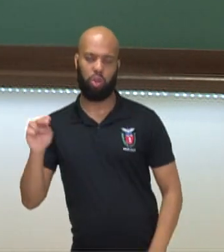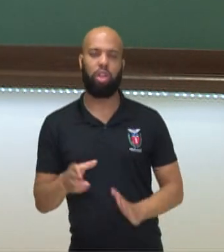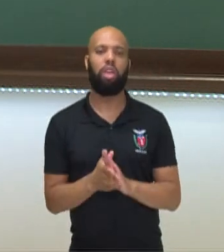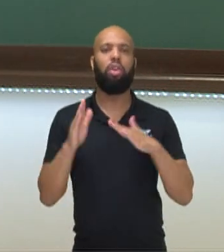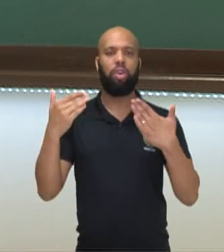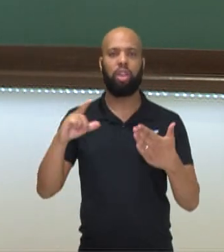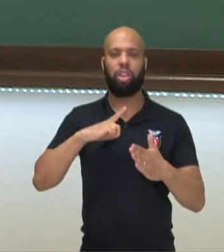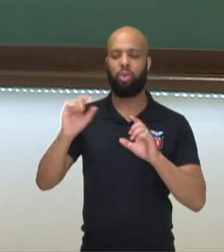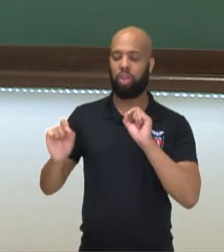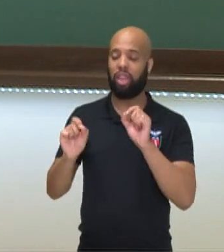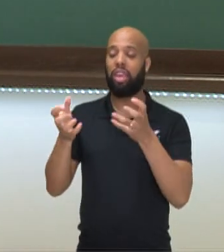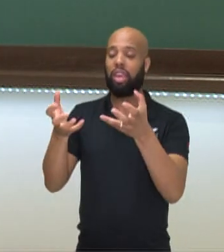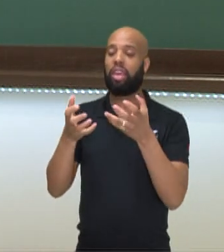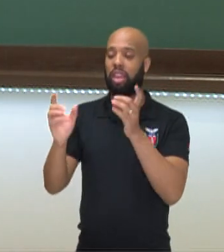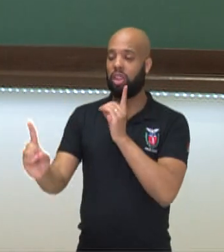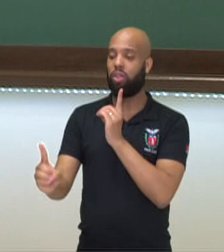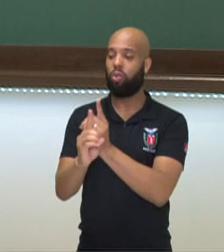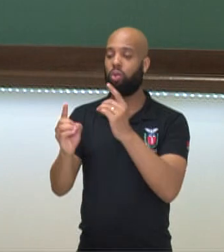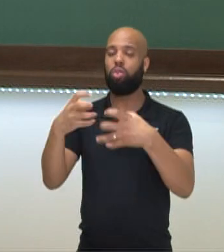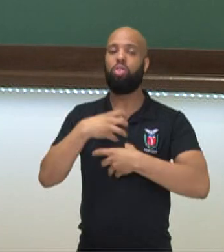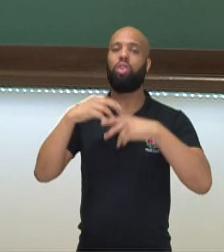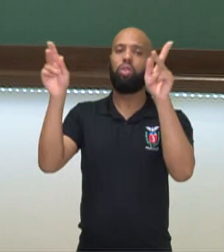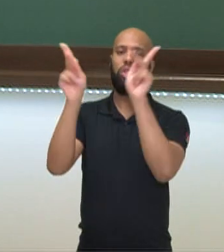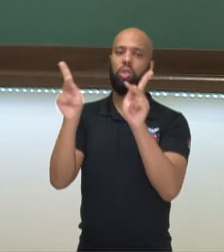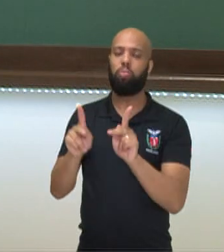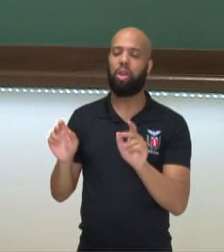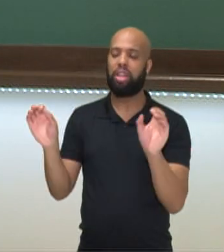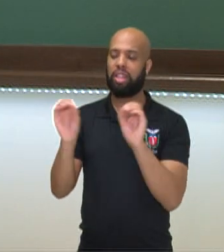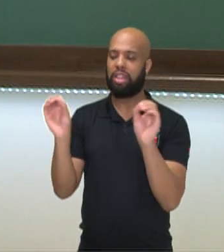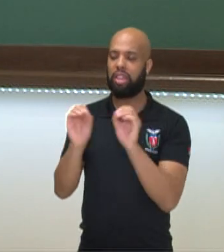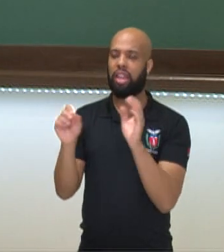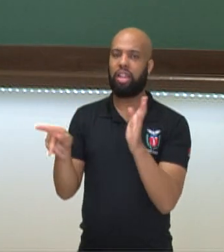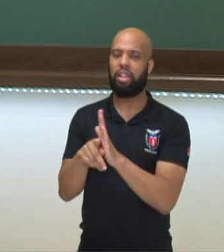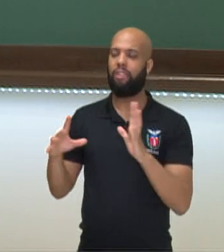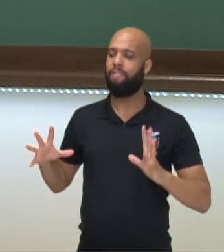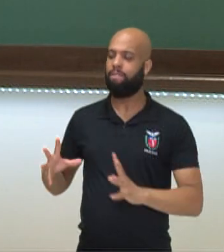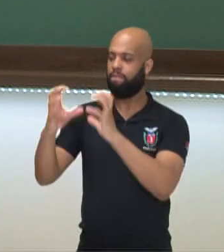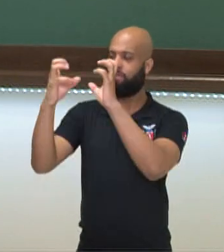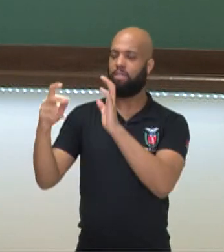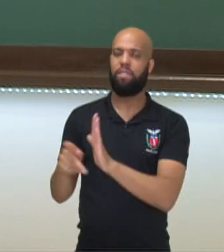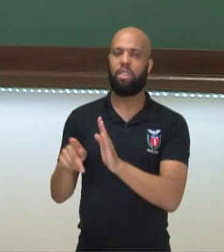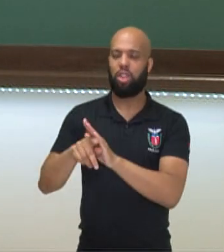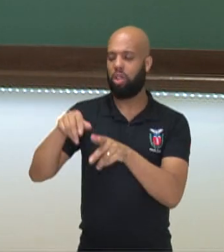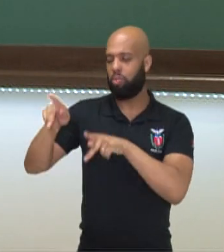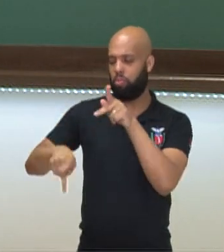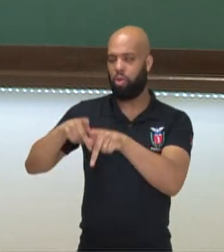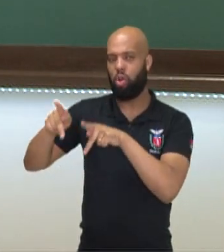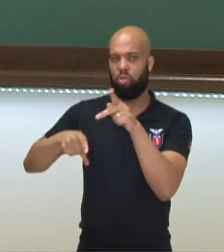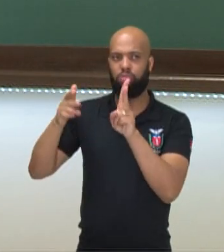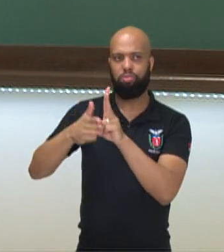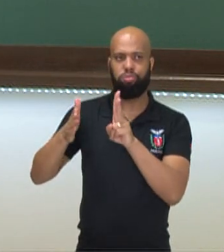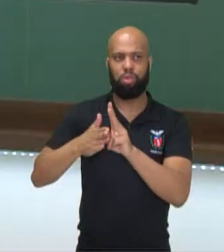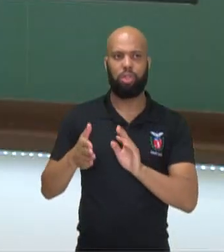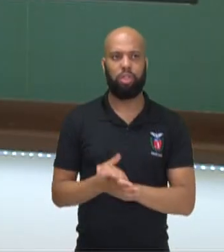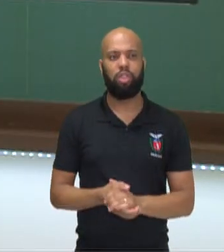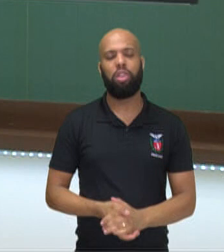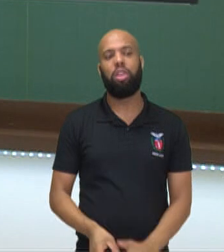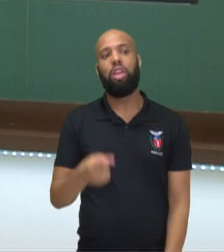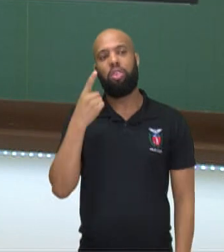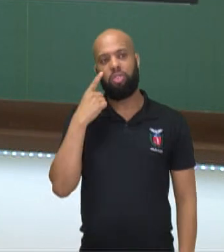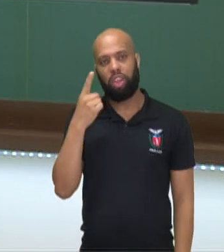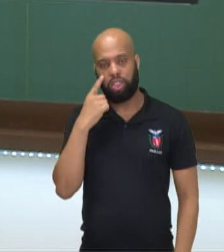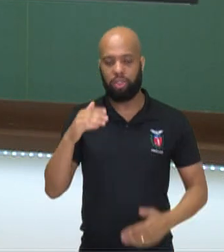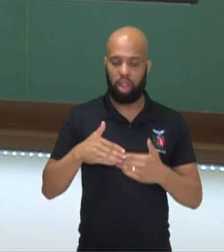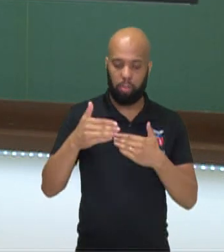Então, confrontos pacíficos, sem ataques aos povos indígenas.